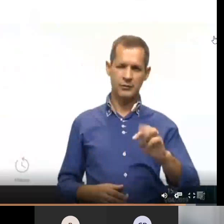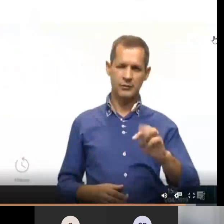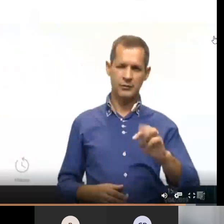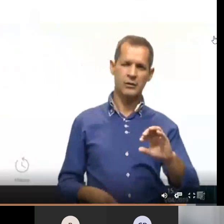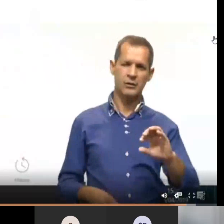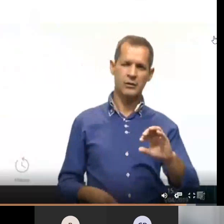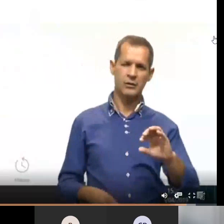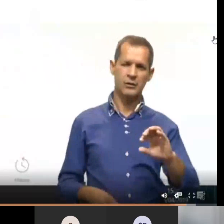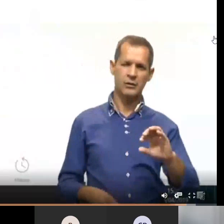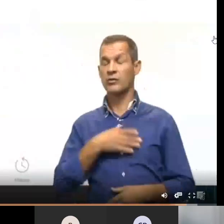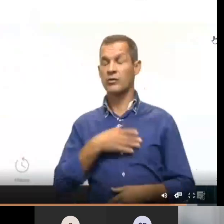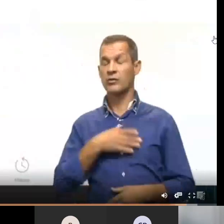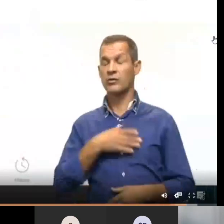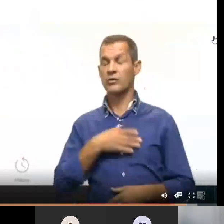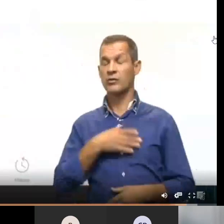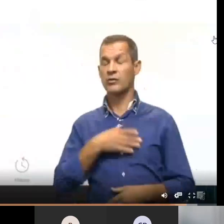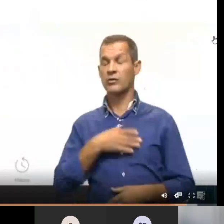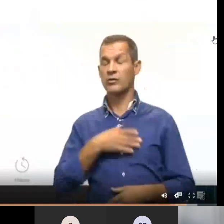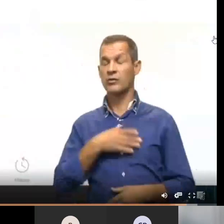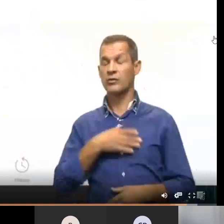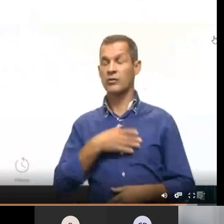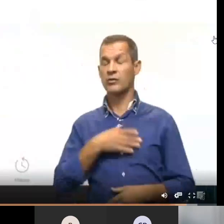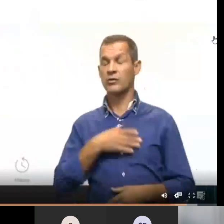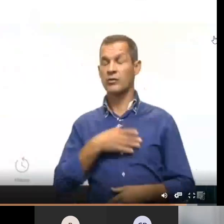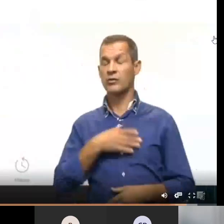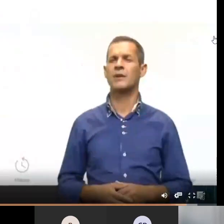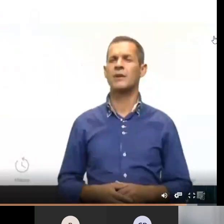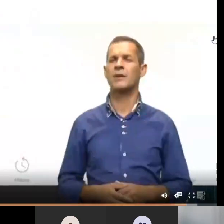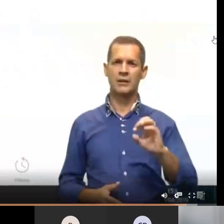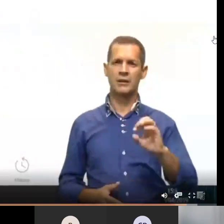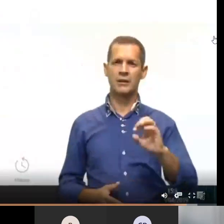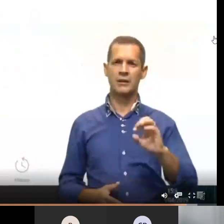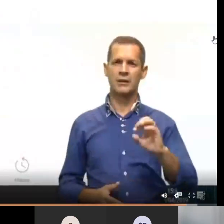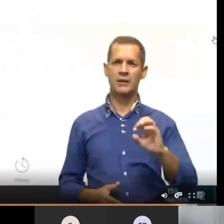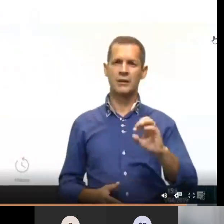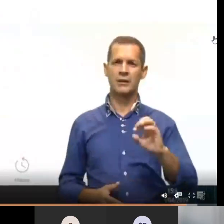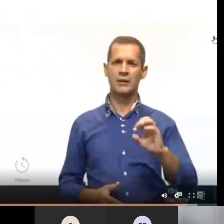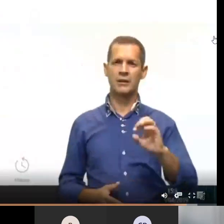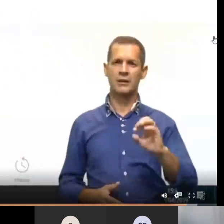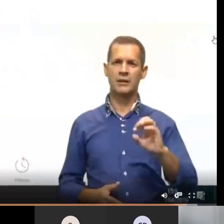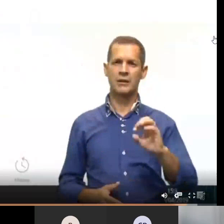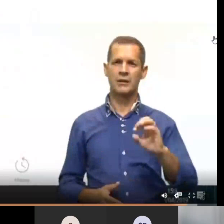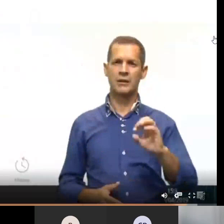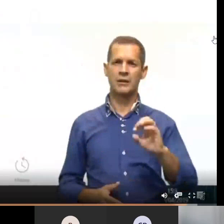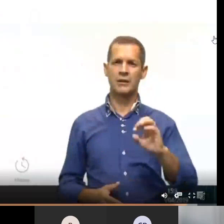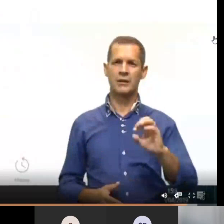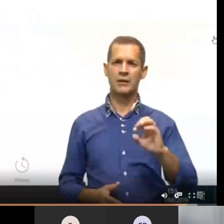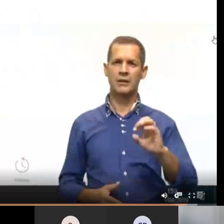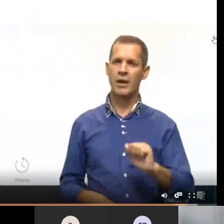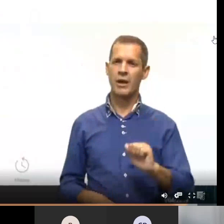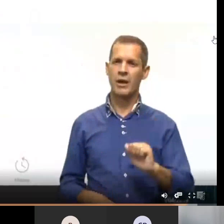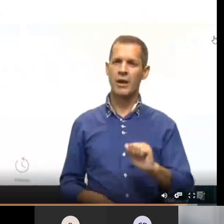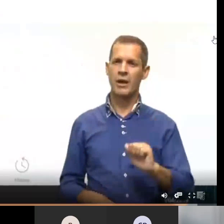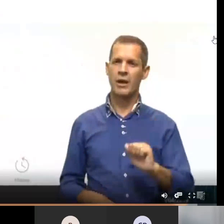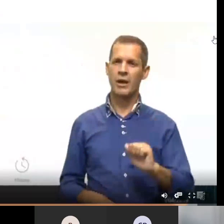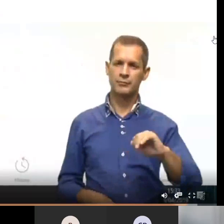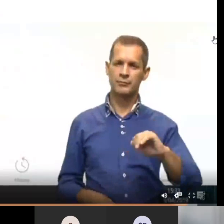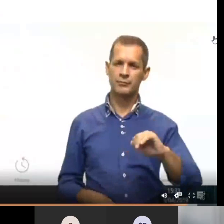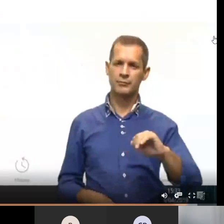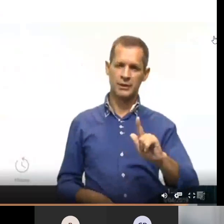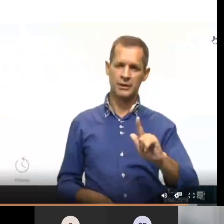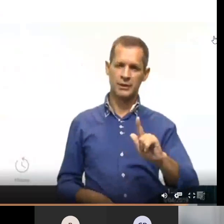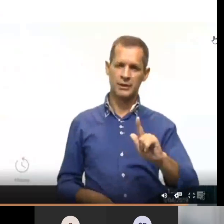Agora, eu gostaria que vocês identificassem as tonsilas palatinas, que são as amígdalas.